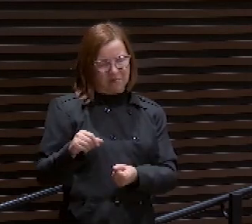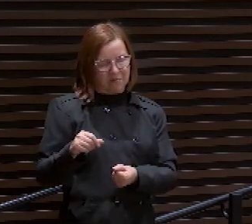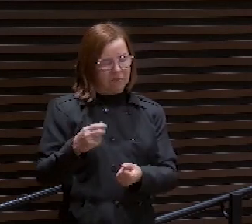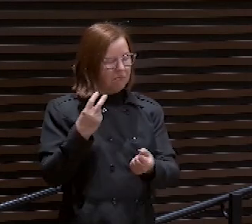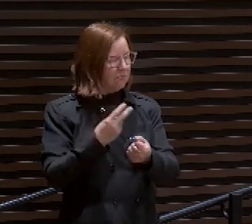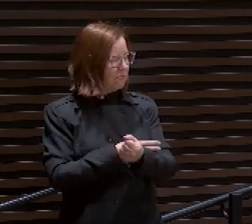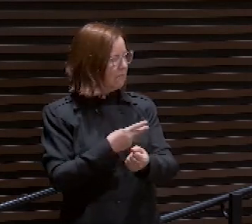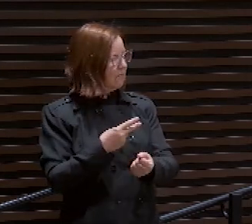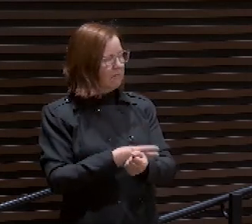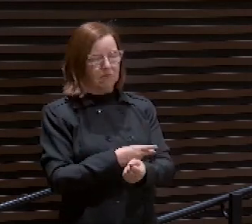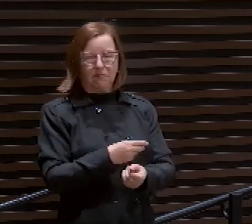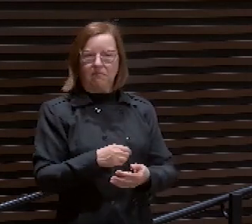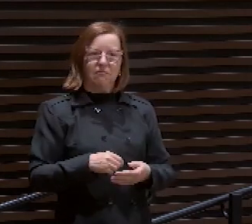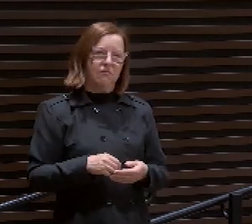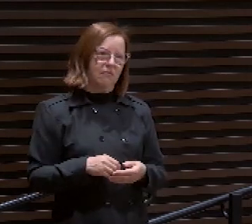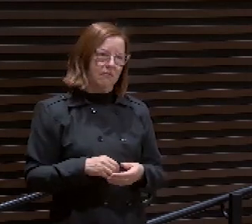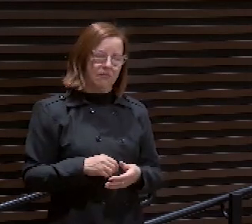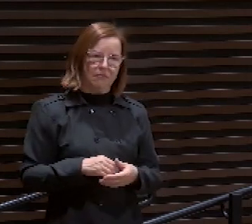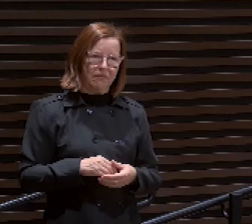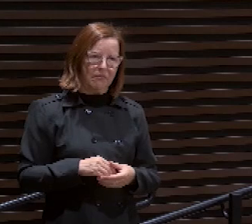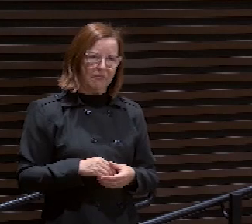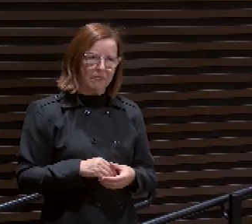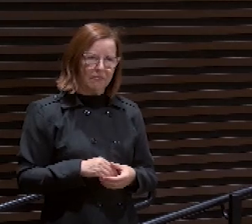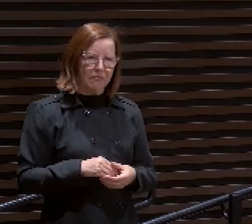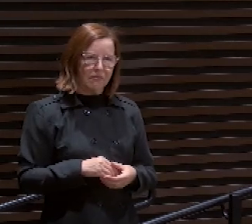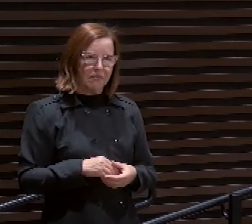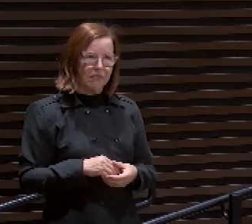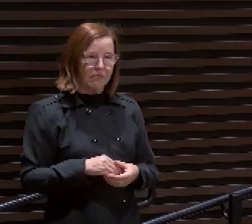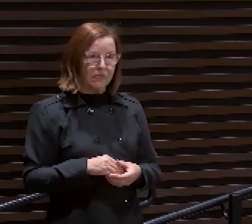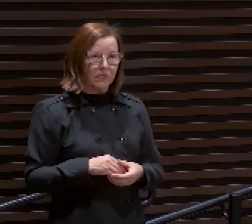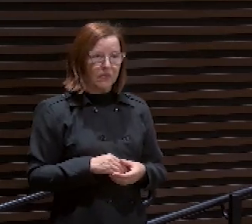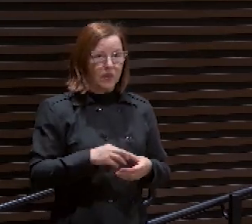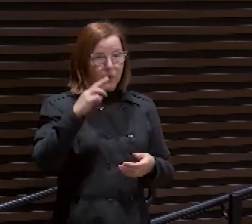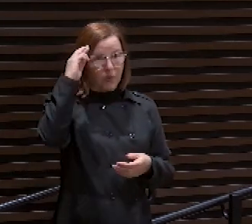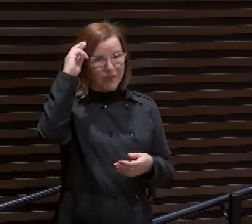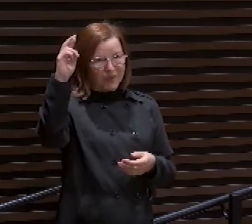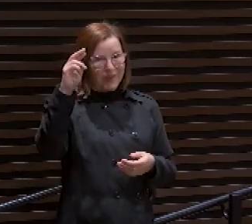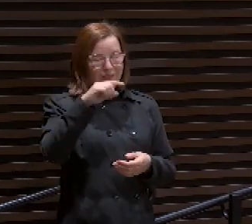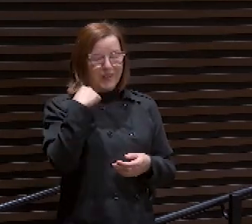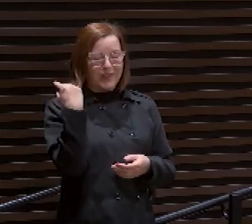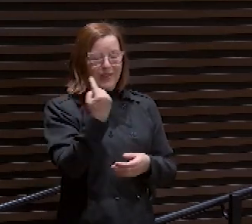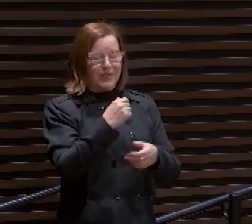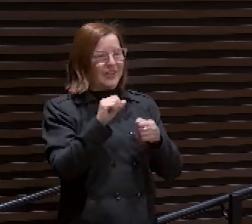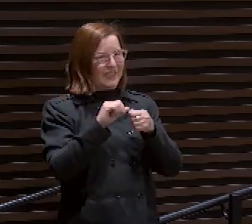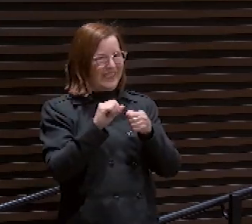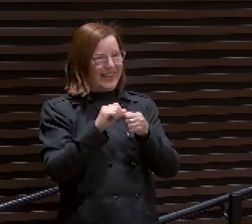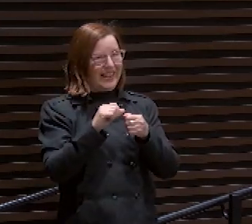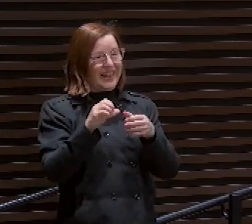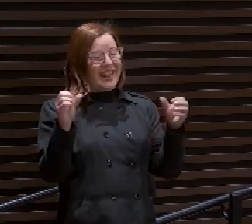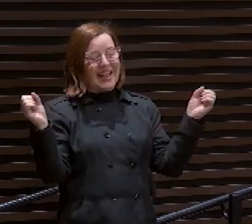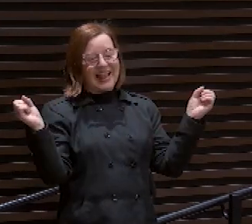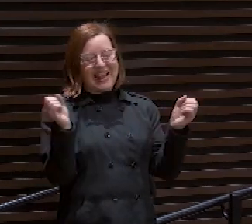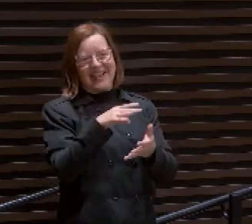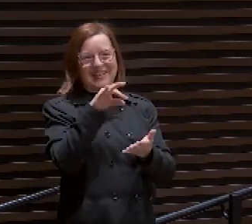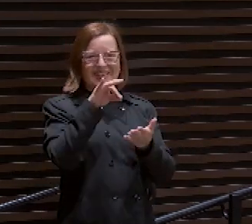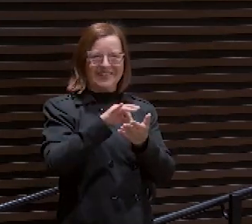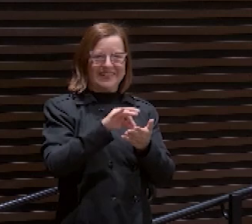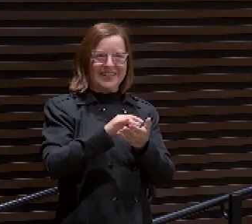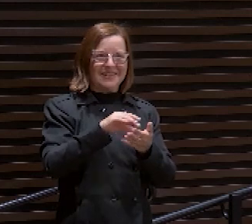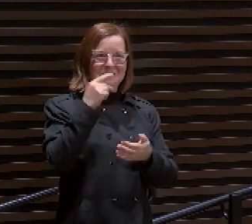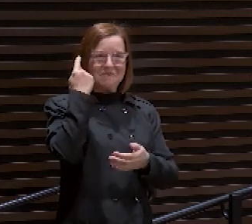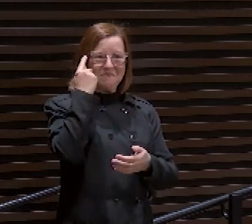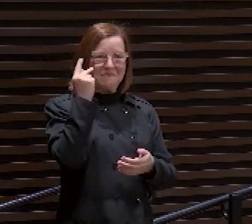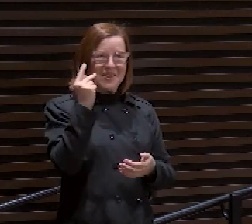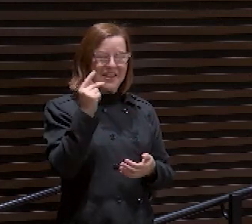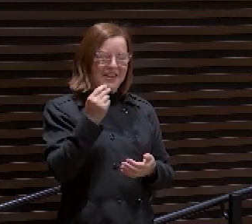Não vai funcionar. Você está remendando as coisas. O Senhor nos faz novos de fato para que a gente viva como o Senhor